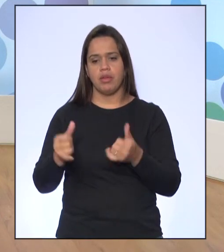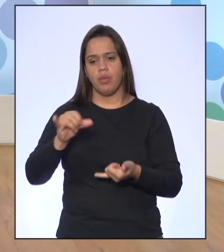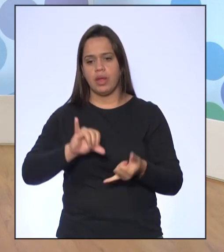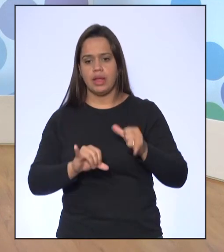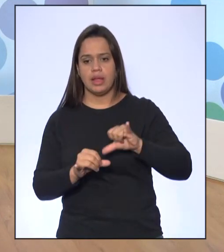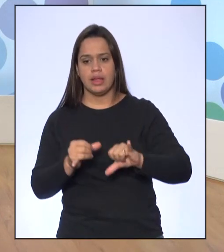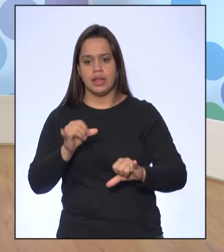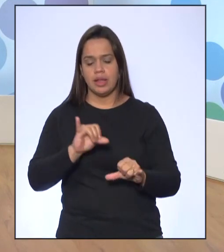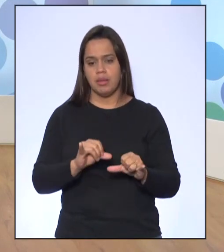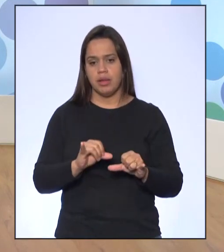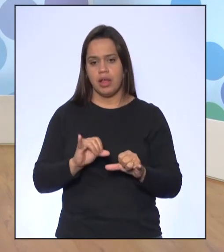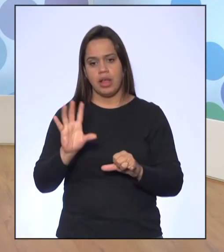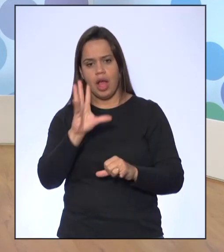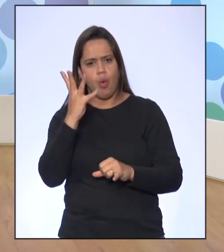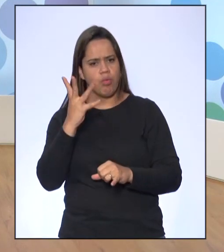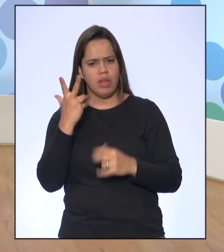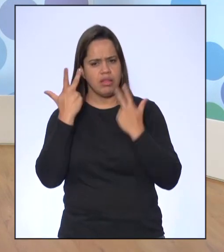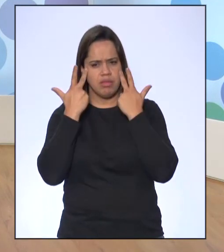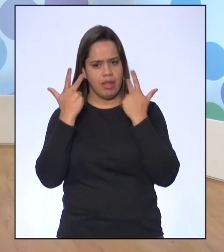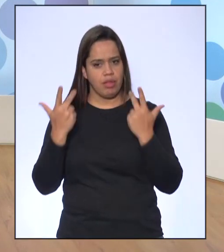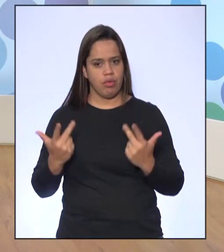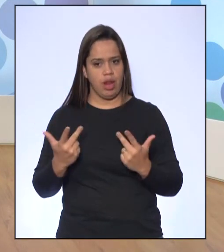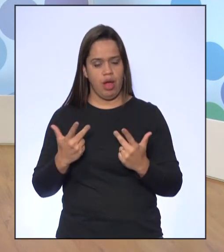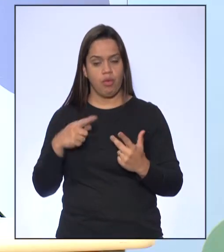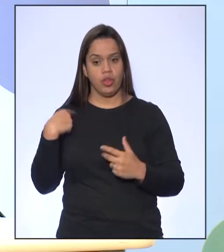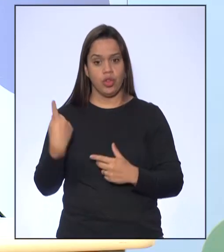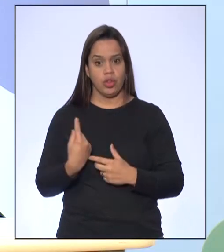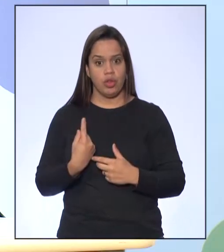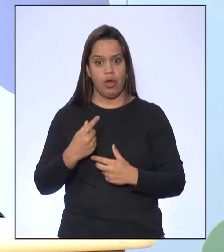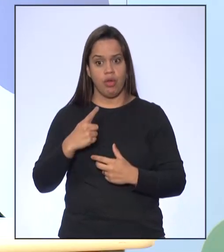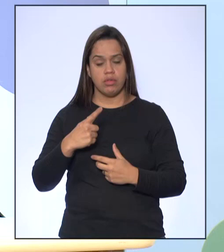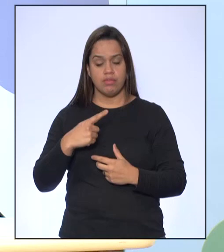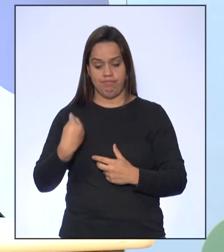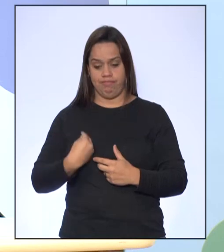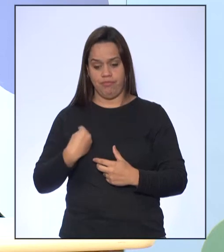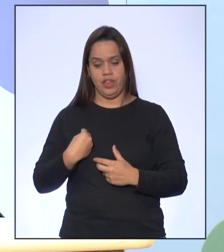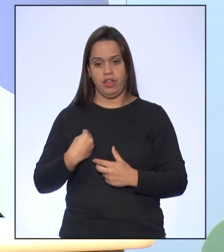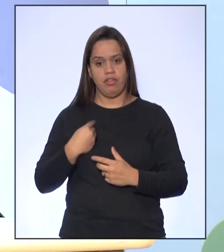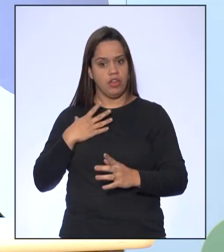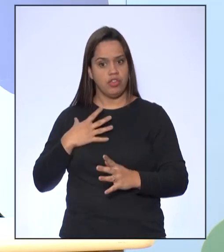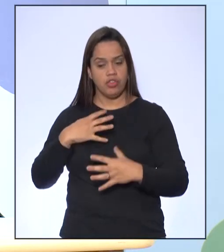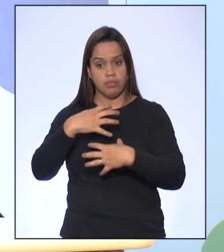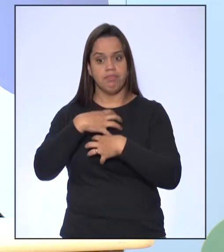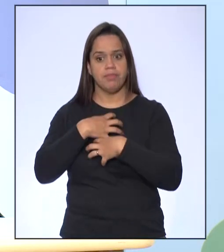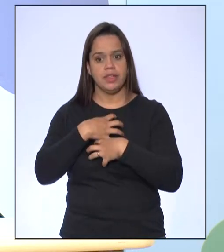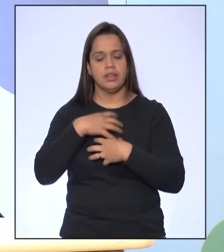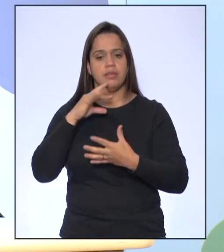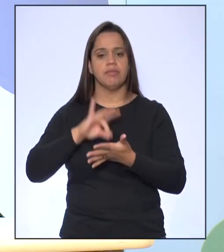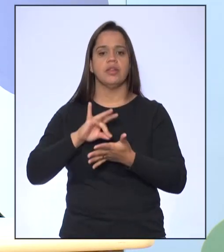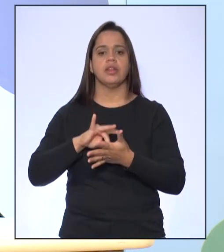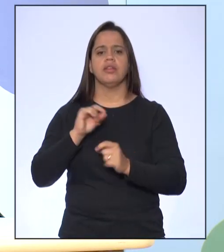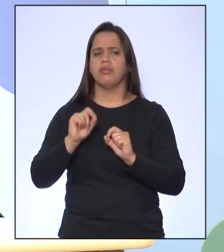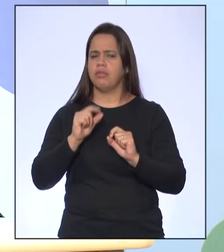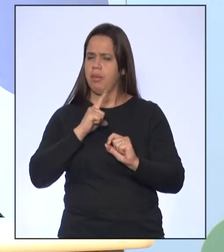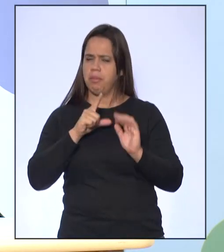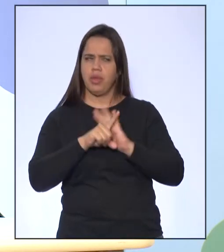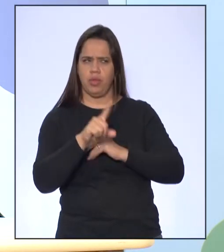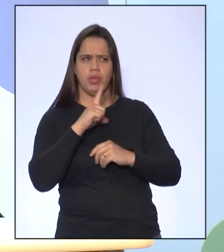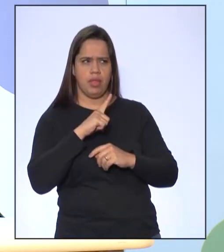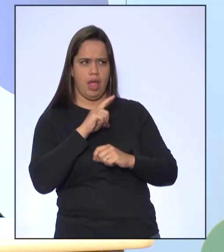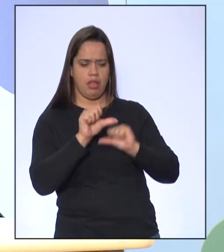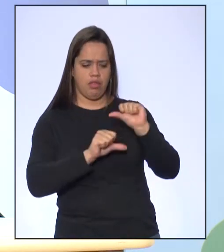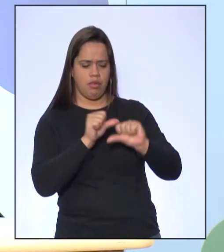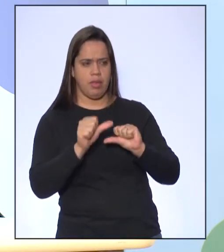muito grande na nossa vida como ser vivo, sabe? Existe algum tipo de transformação química que